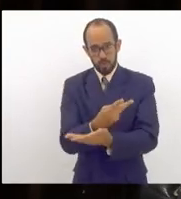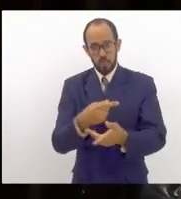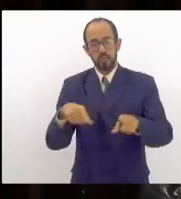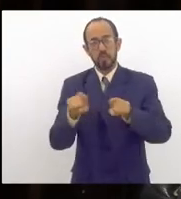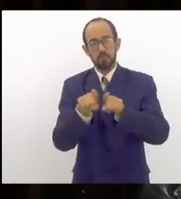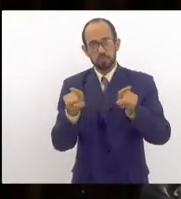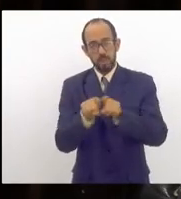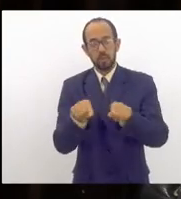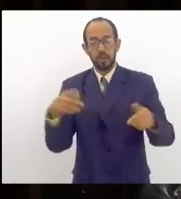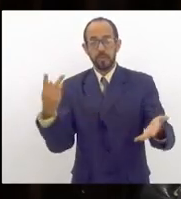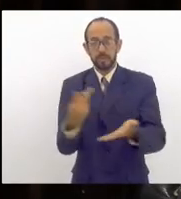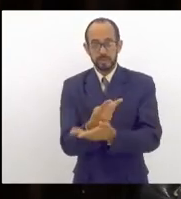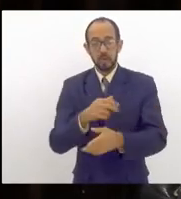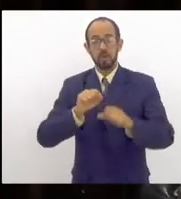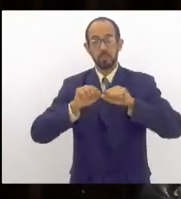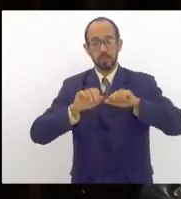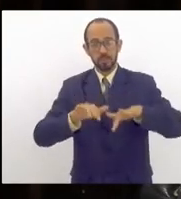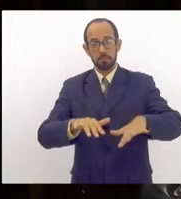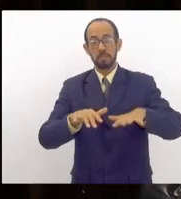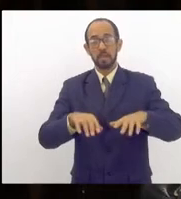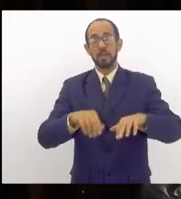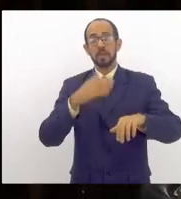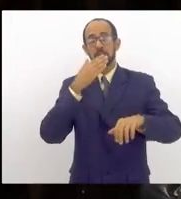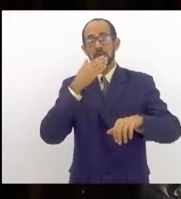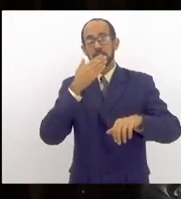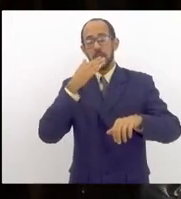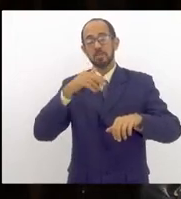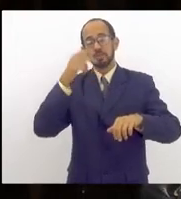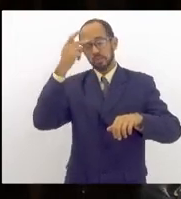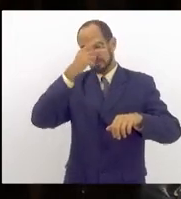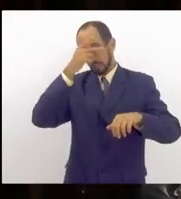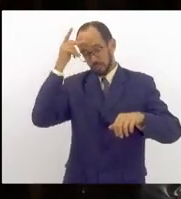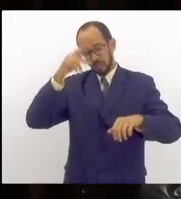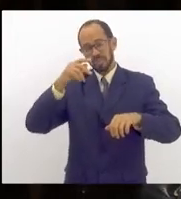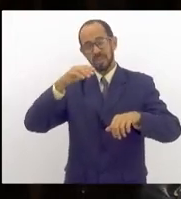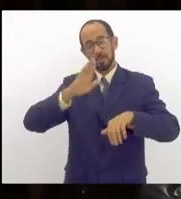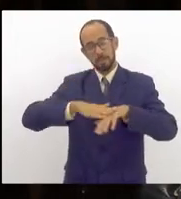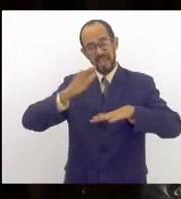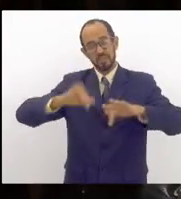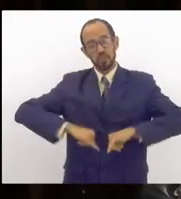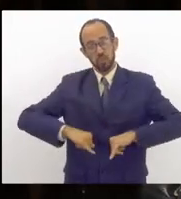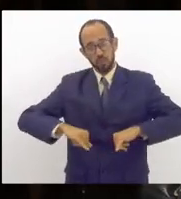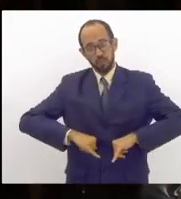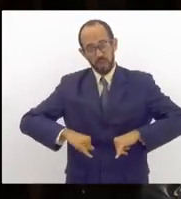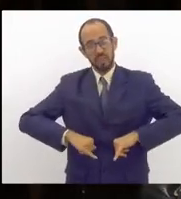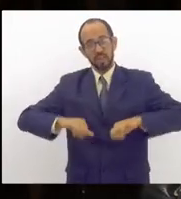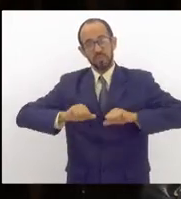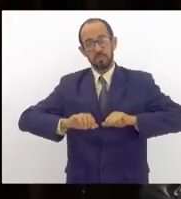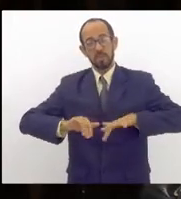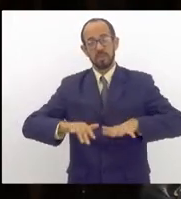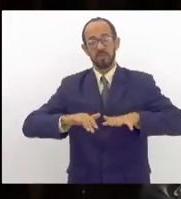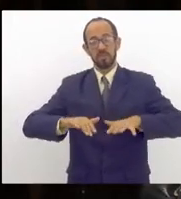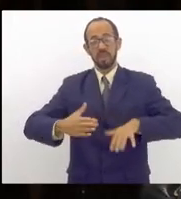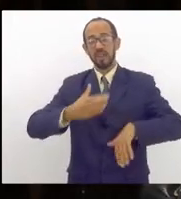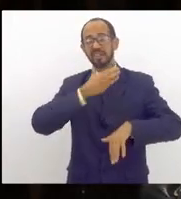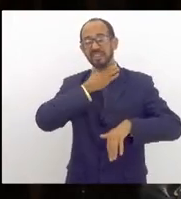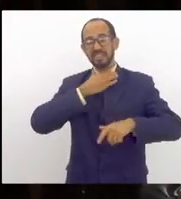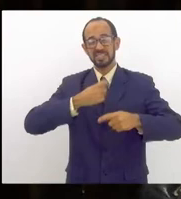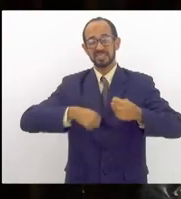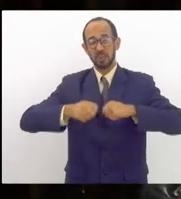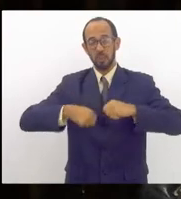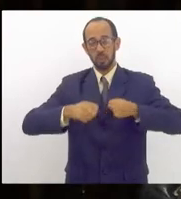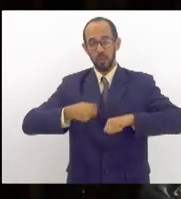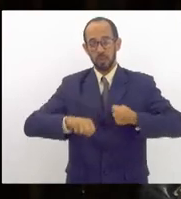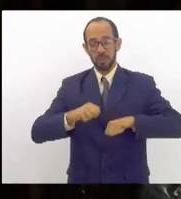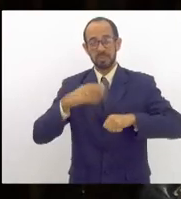pandemia né E quem foi o mais quem foram as mais afetadas por essa pandemia por essa crise econômica e a gente sabe